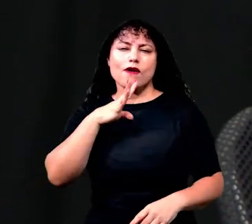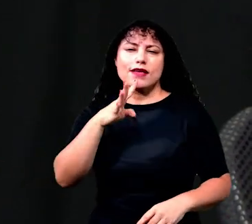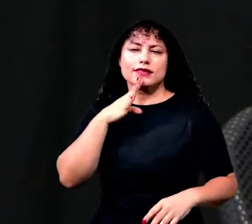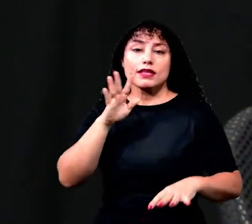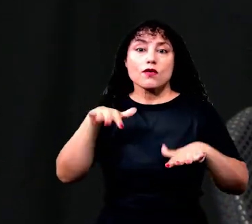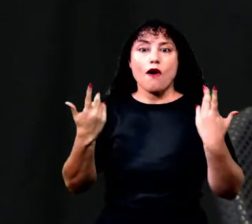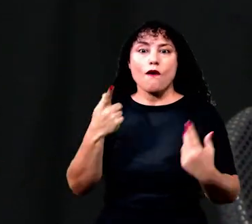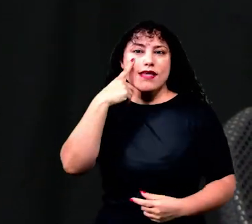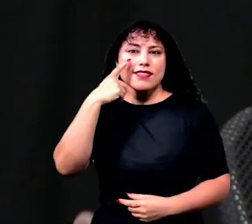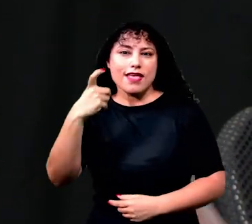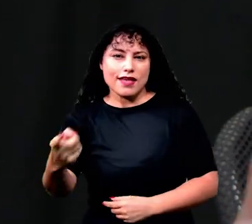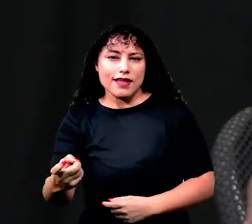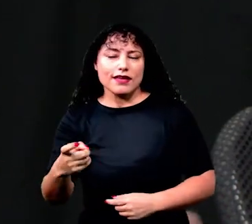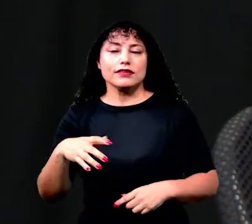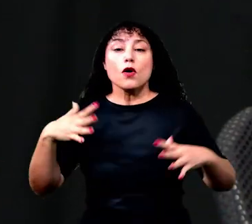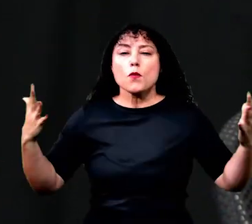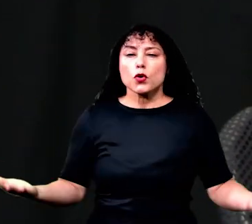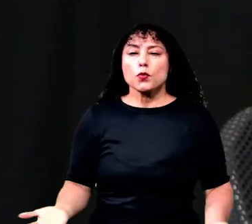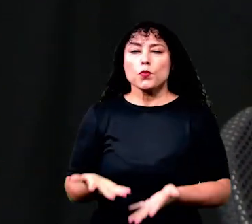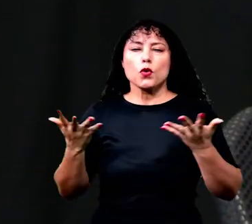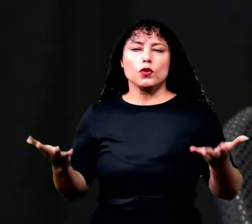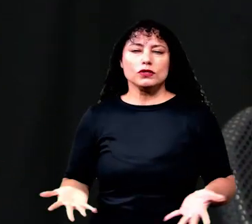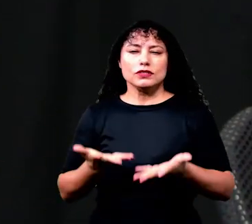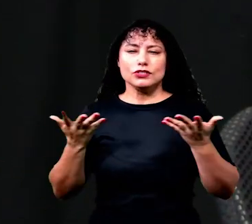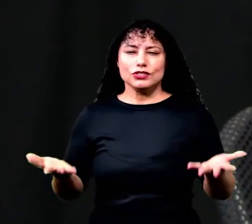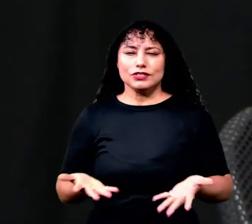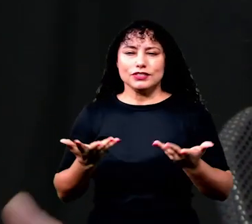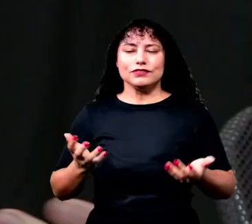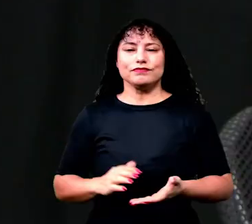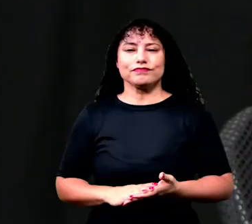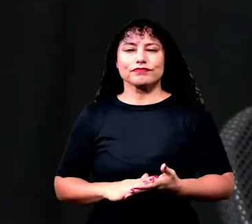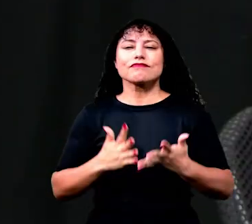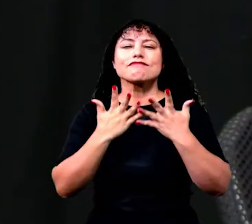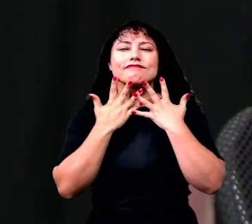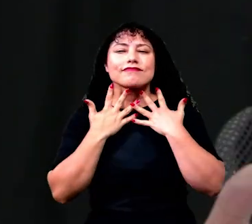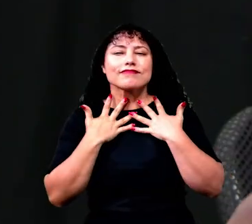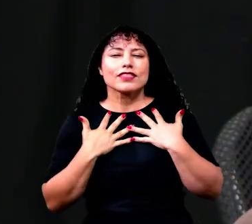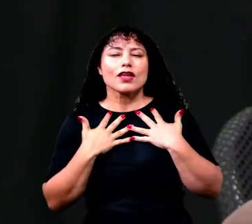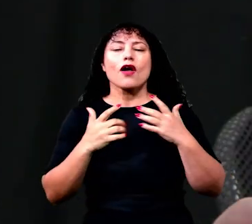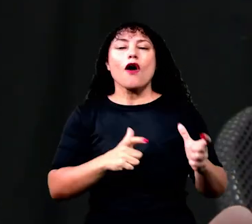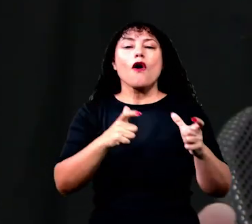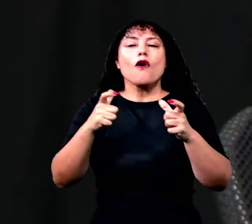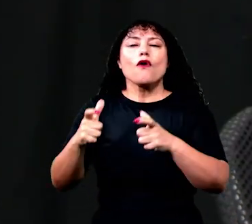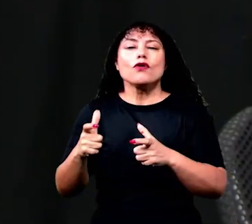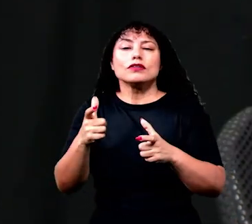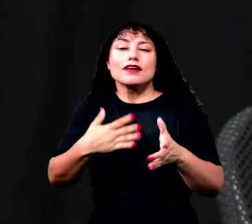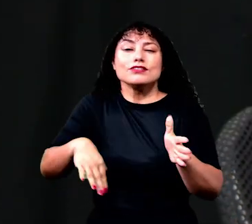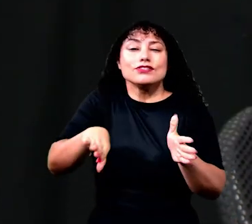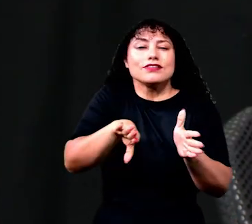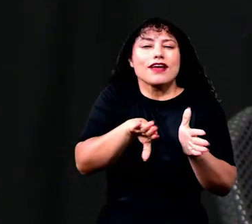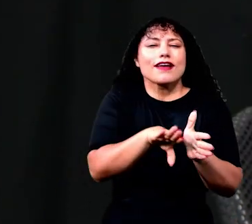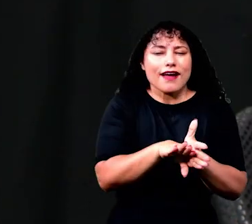os interesses, as motivações, os desejos, aonde eles querem chegar.